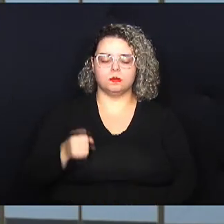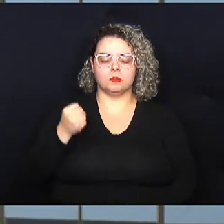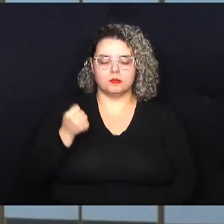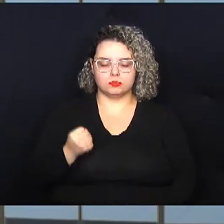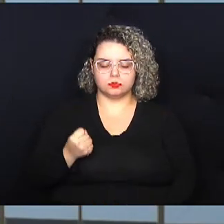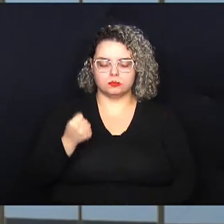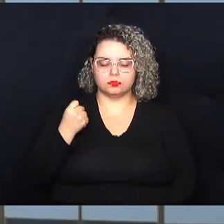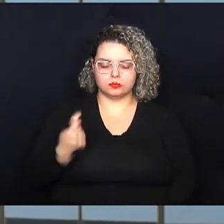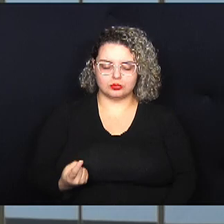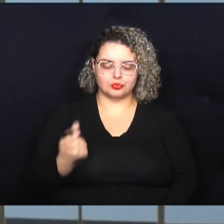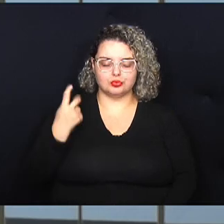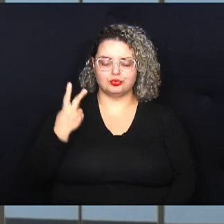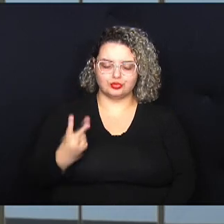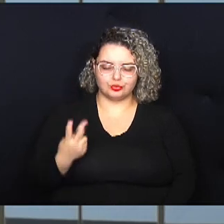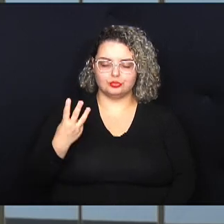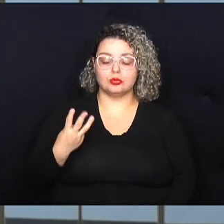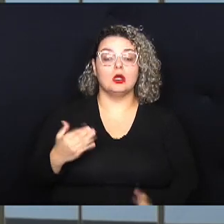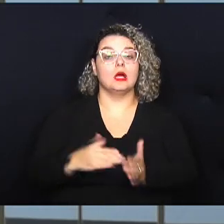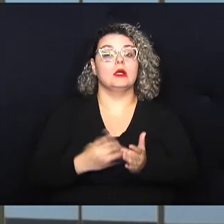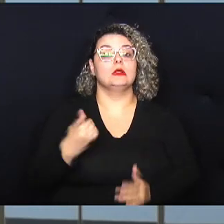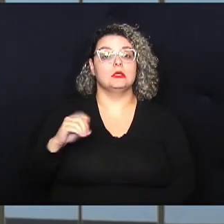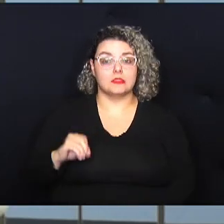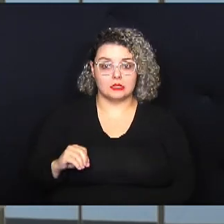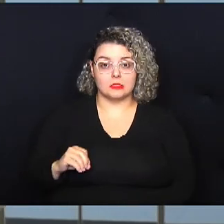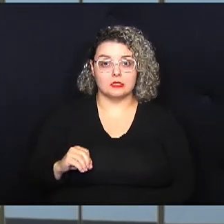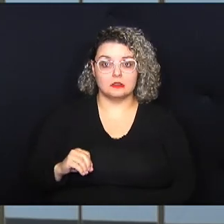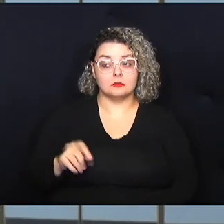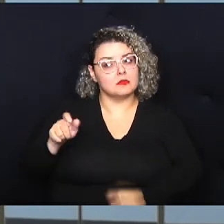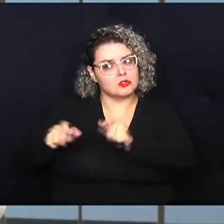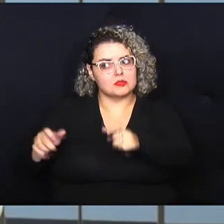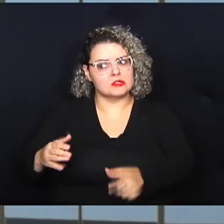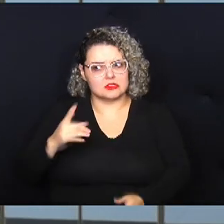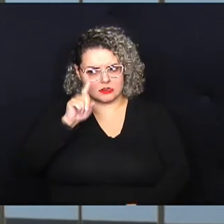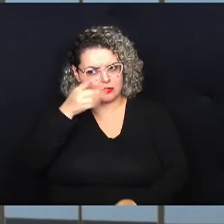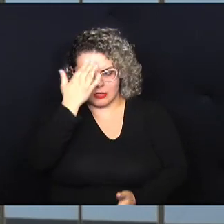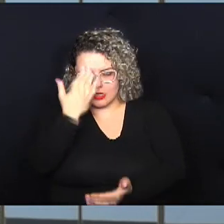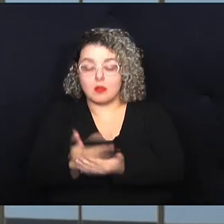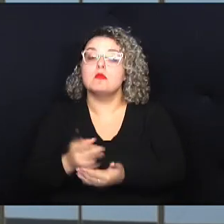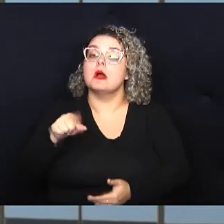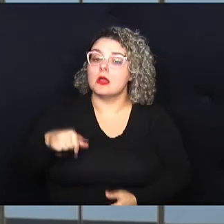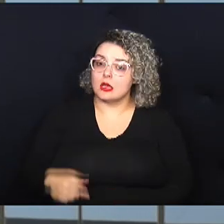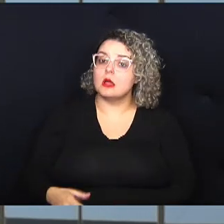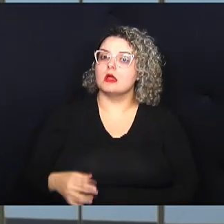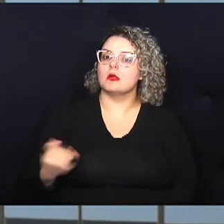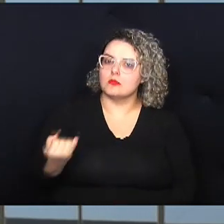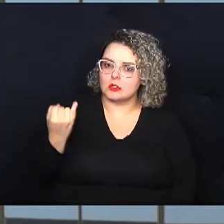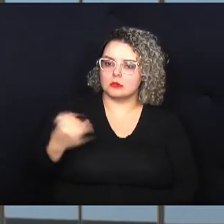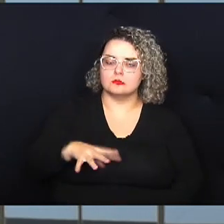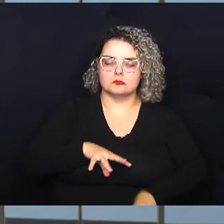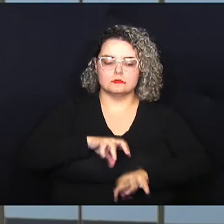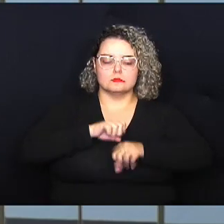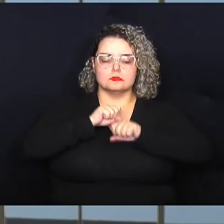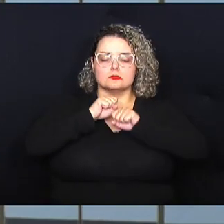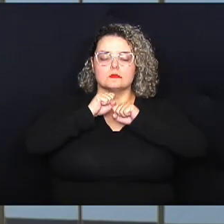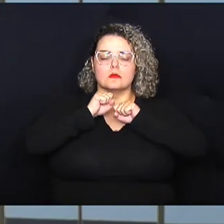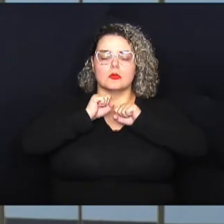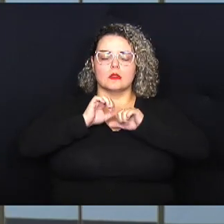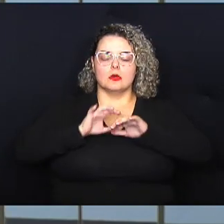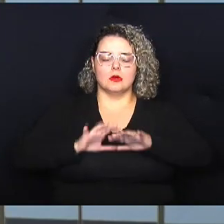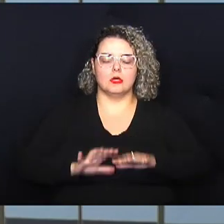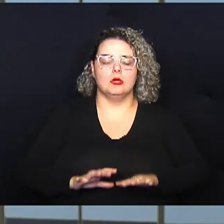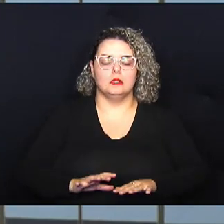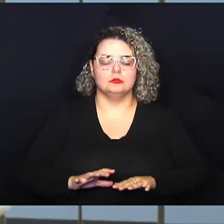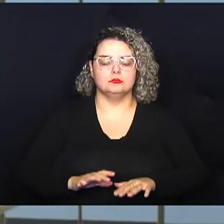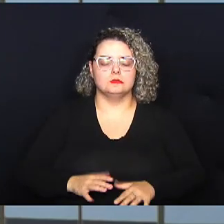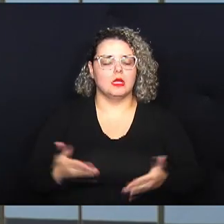que isso não existe, mas isso é válido. É o momento de você respirar, você se conectar, não é o momento de eu fazer isso agora.